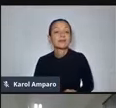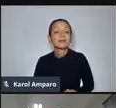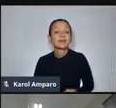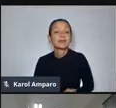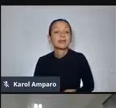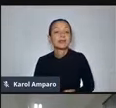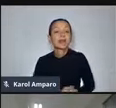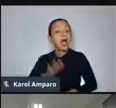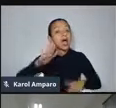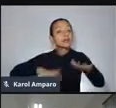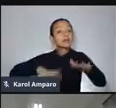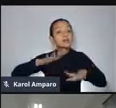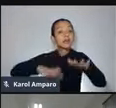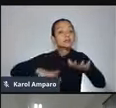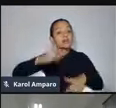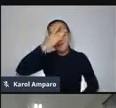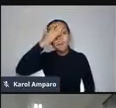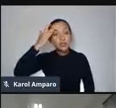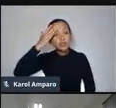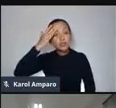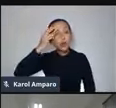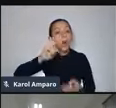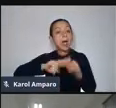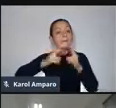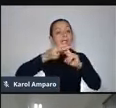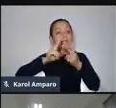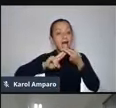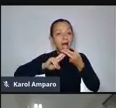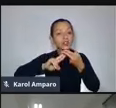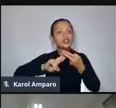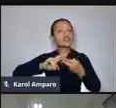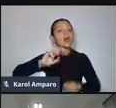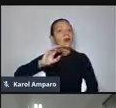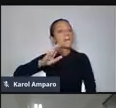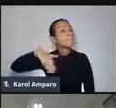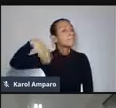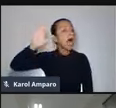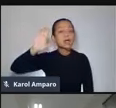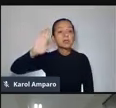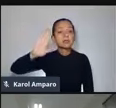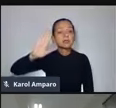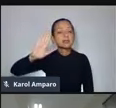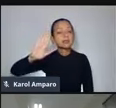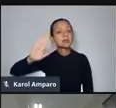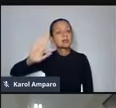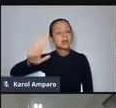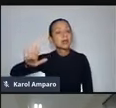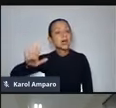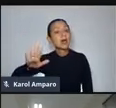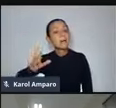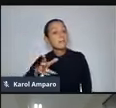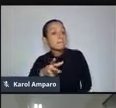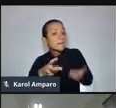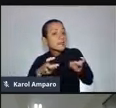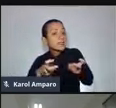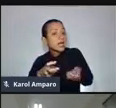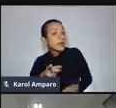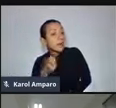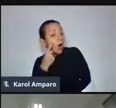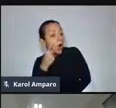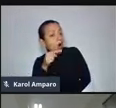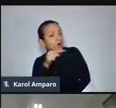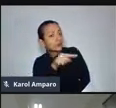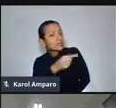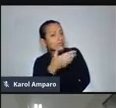tem mais habilidade, né, vai chegar um momento que vai falar, nossa, isso jamais vou fazer, olha a outra menina